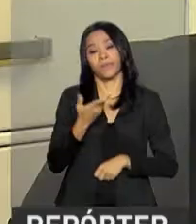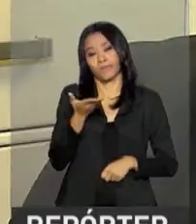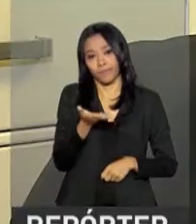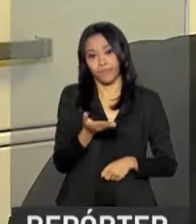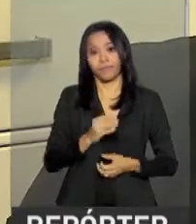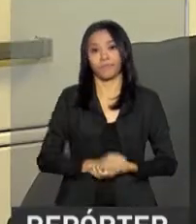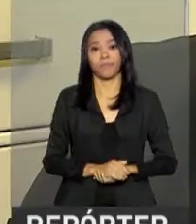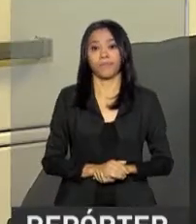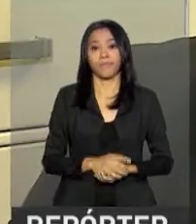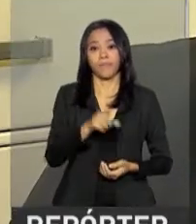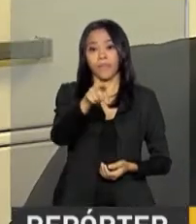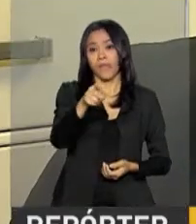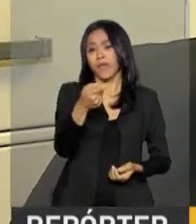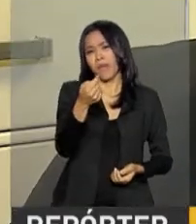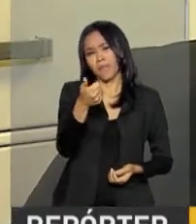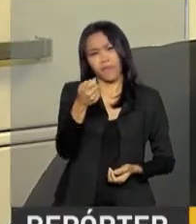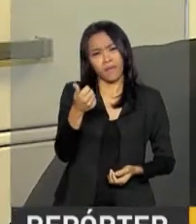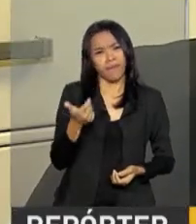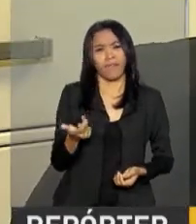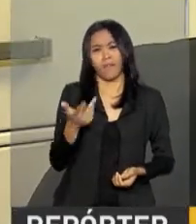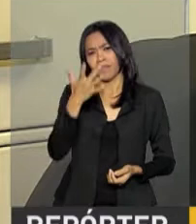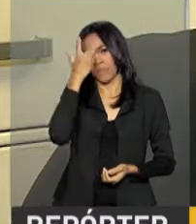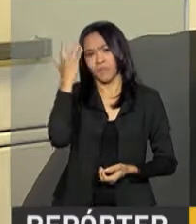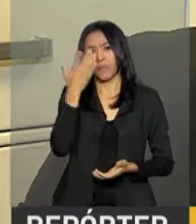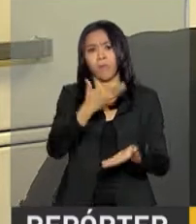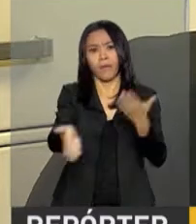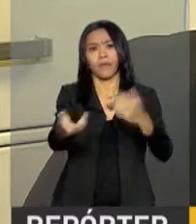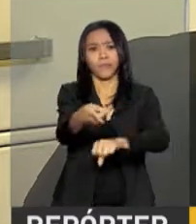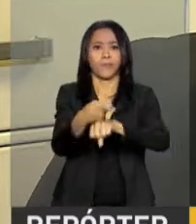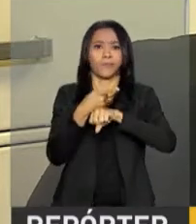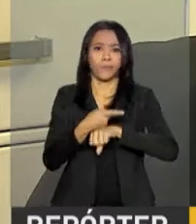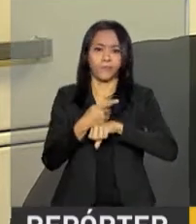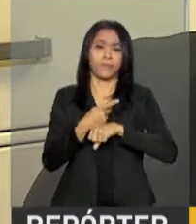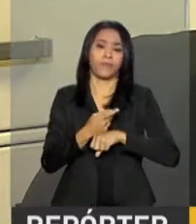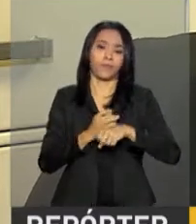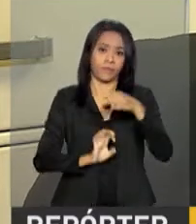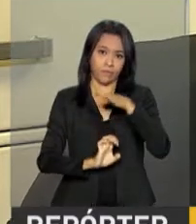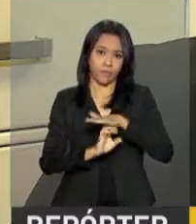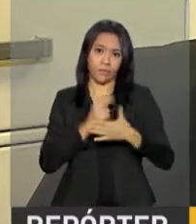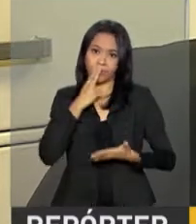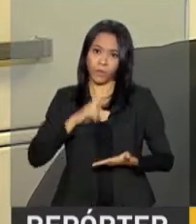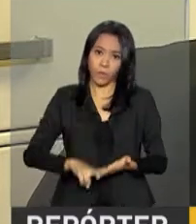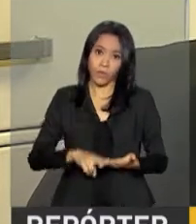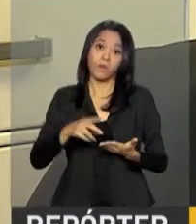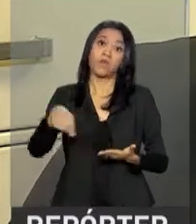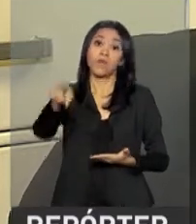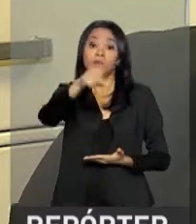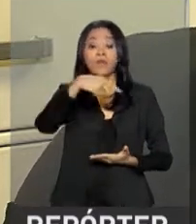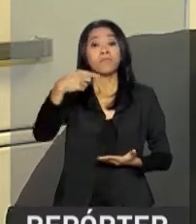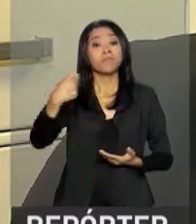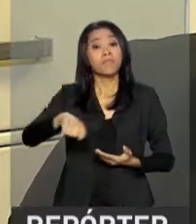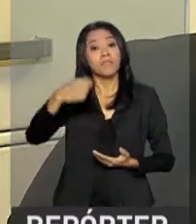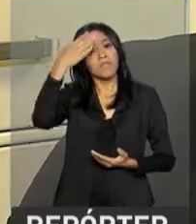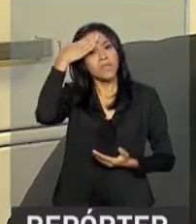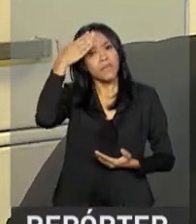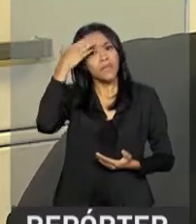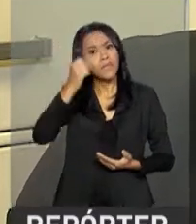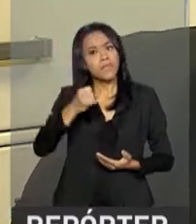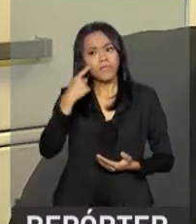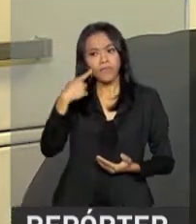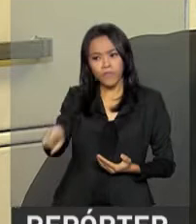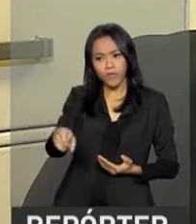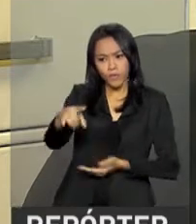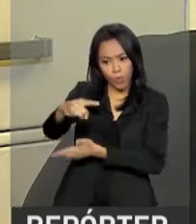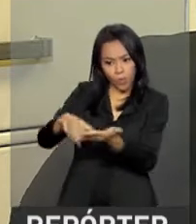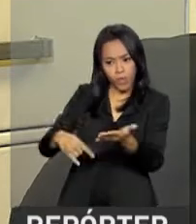a média muito pequeno muito baixo então é importante todos os cidadãos a saírem de serviço dos correios se ele achar o documento que é entregue